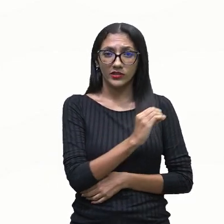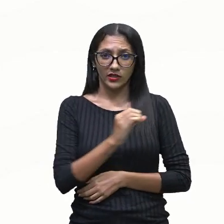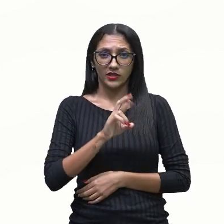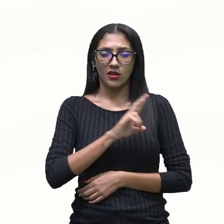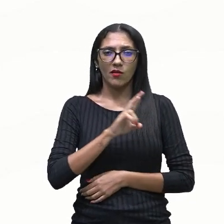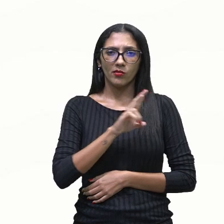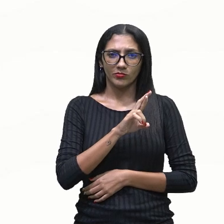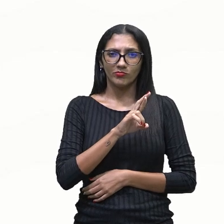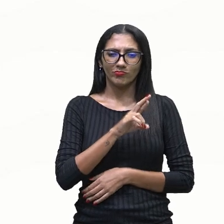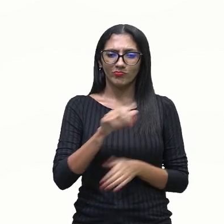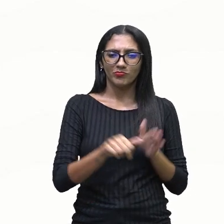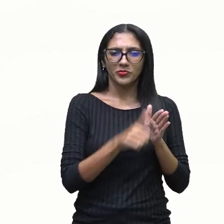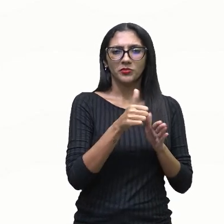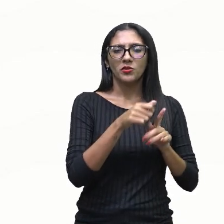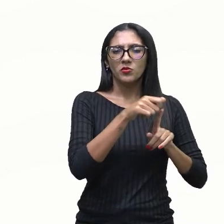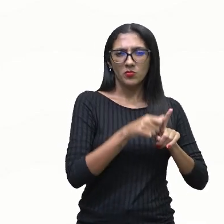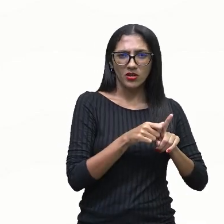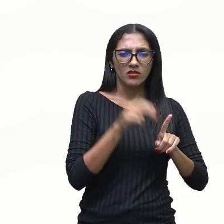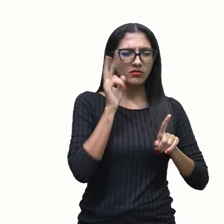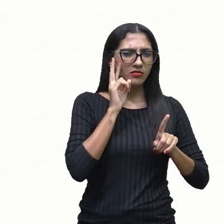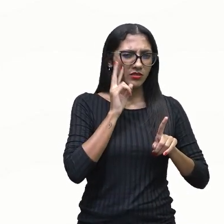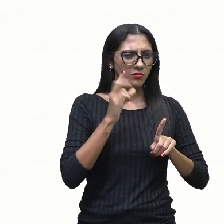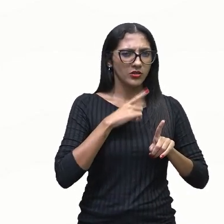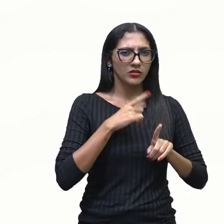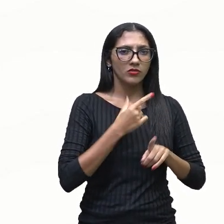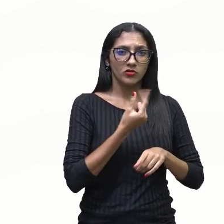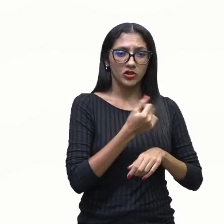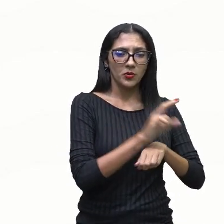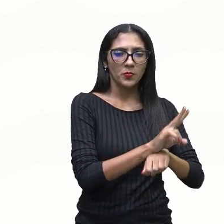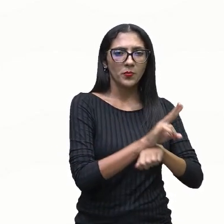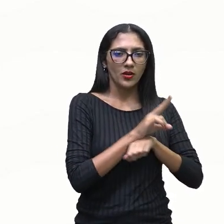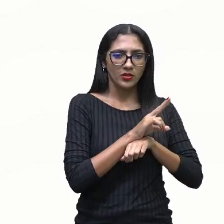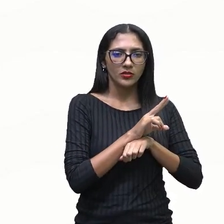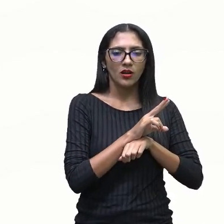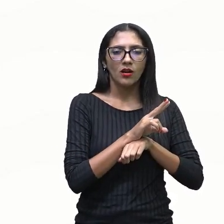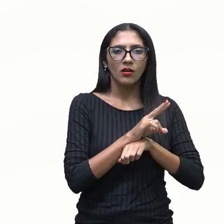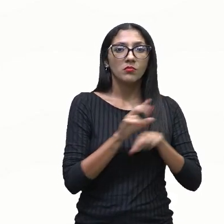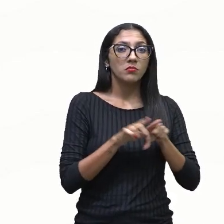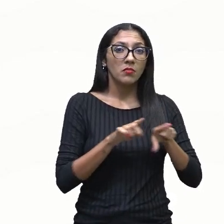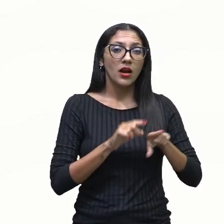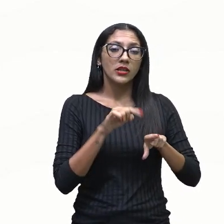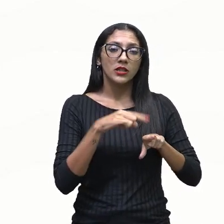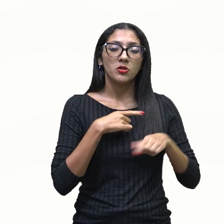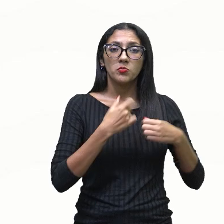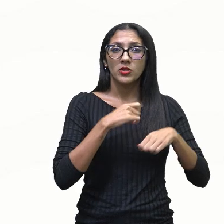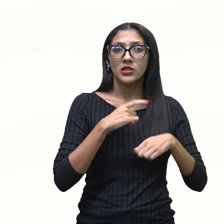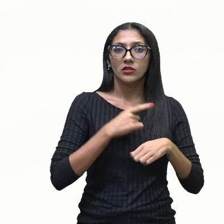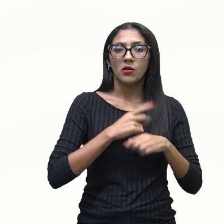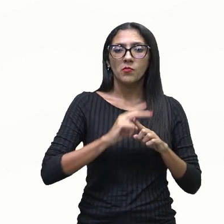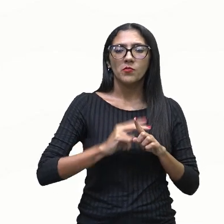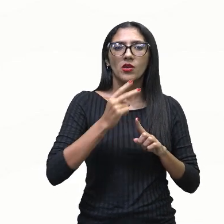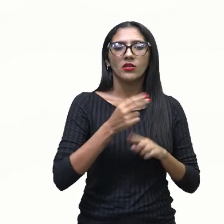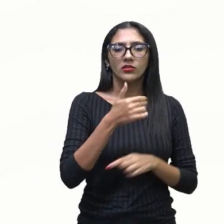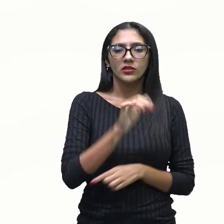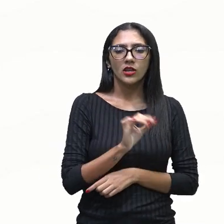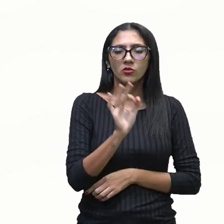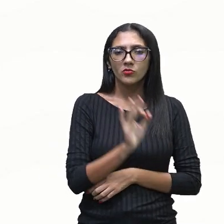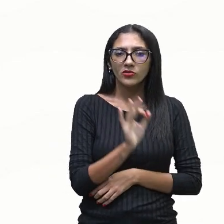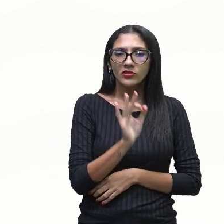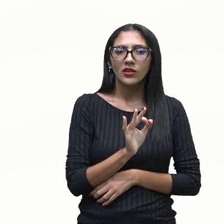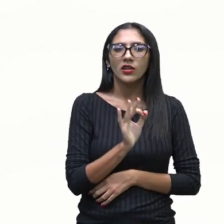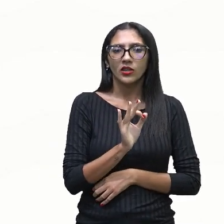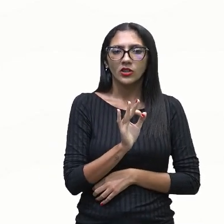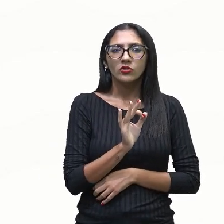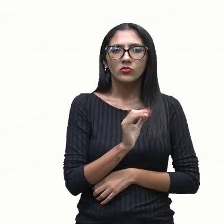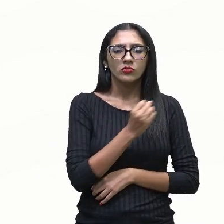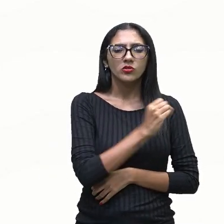que foi o valor que ele fez de empréstimo. Como ele tem que pagar 10% em relação aos 800, 10%